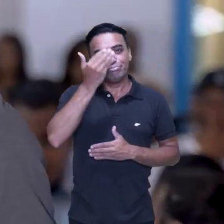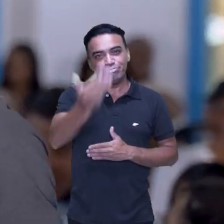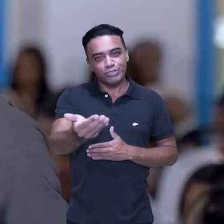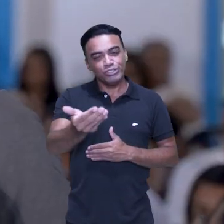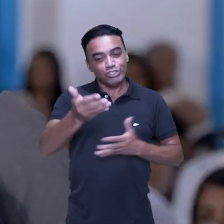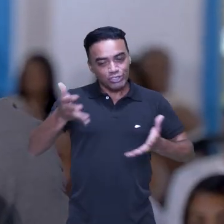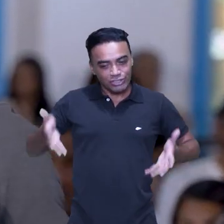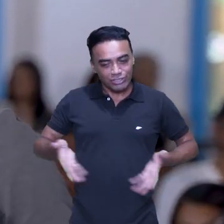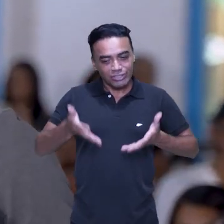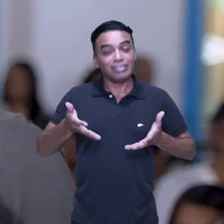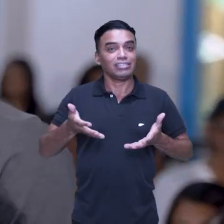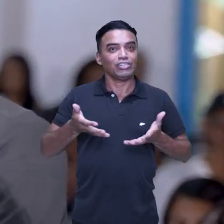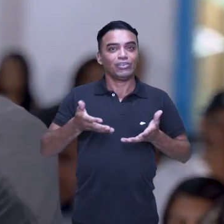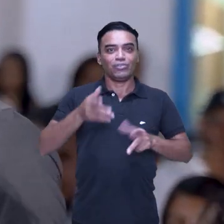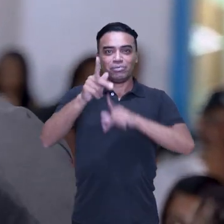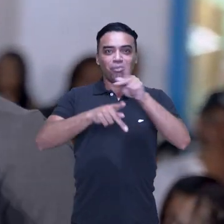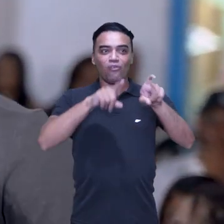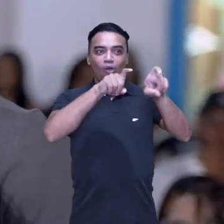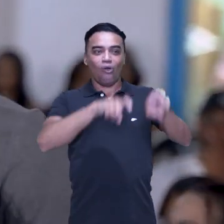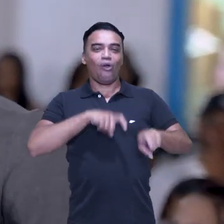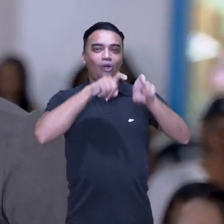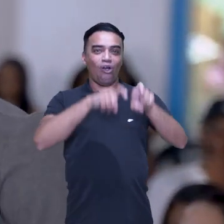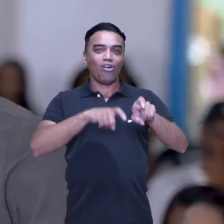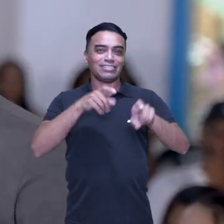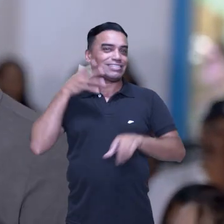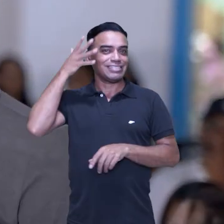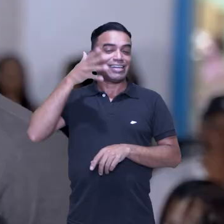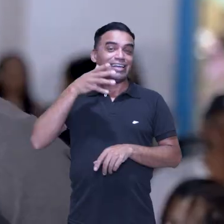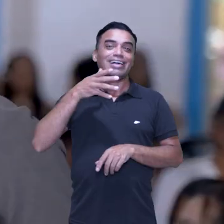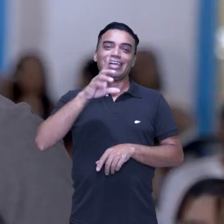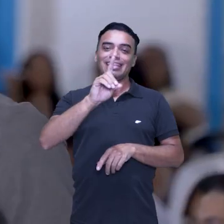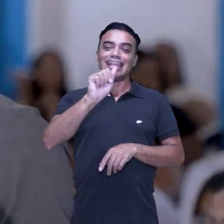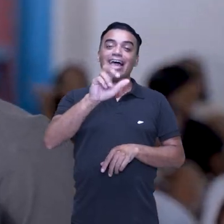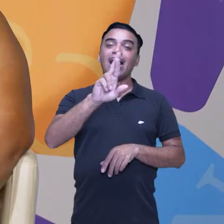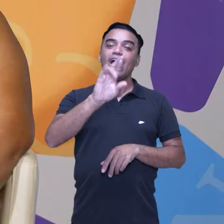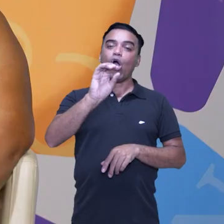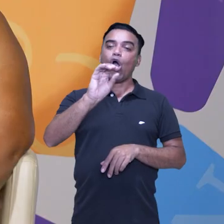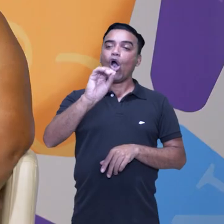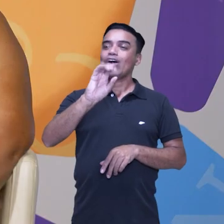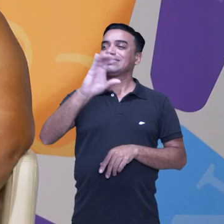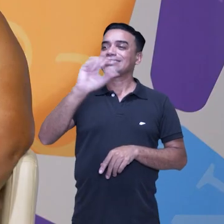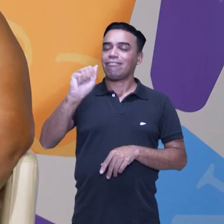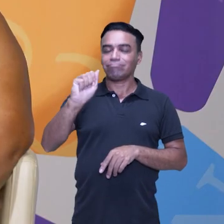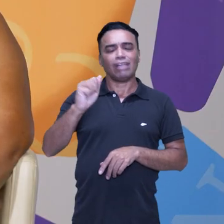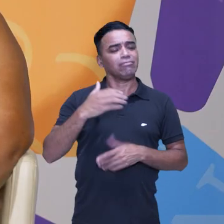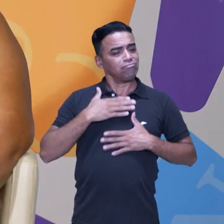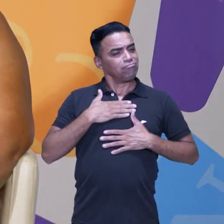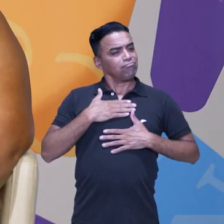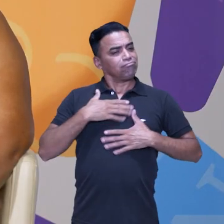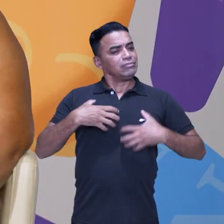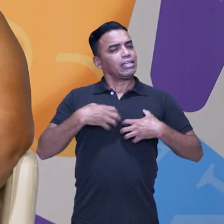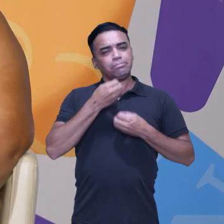vocês um incentivo pessoal da roça, como ela já acabou de relatar. A gente gosta de falar da roça mesmo, porque é assim que a gente se sente à vontade. Há